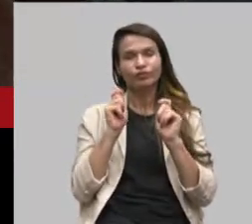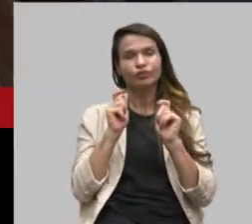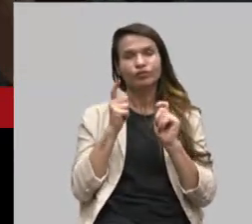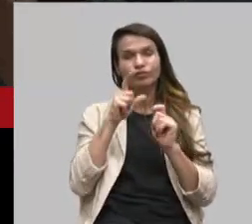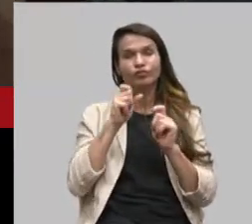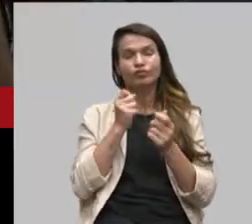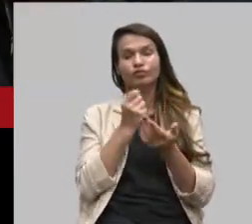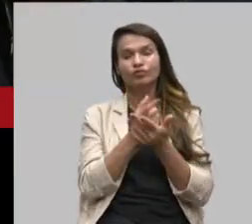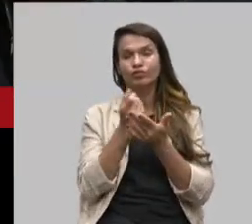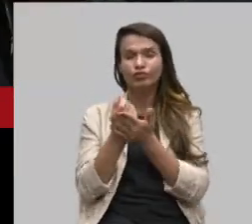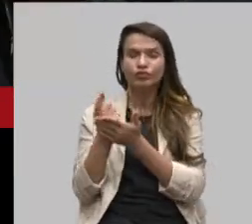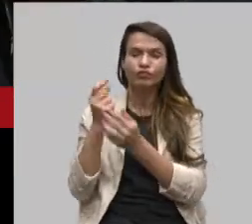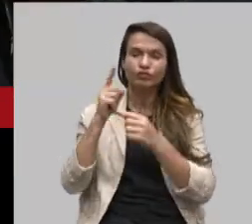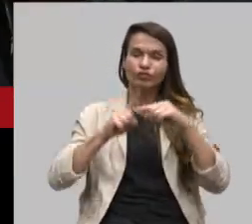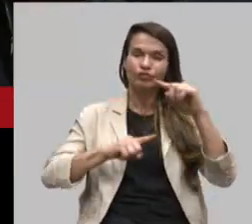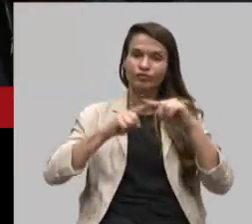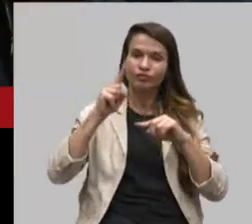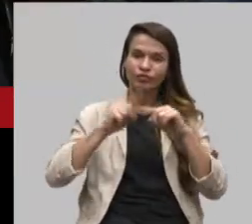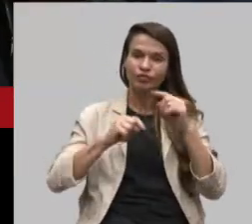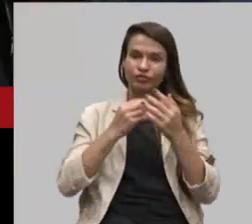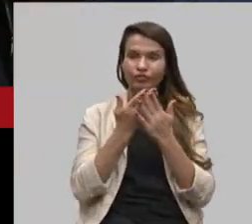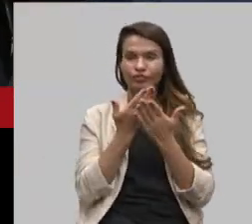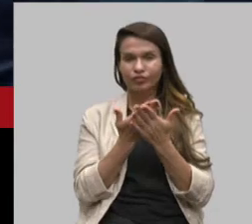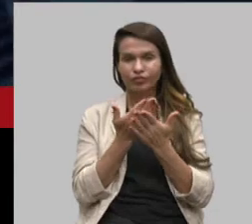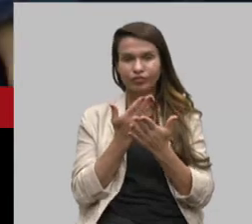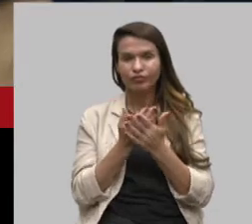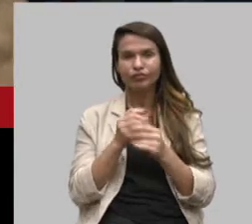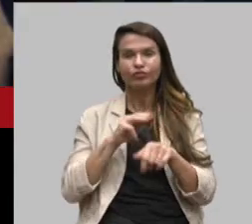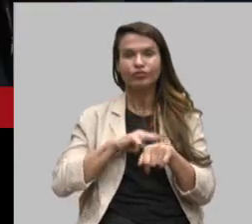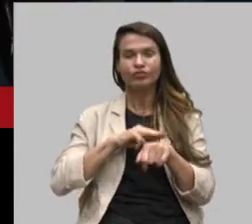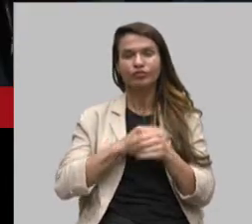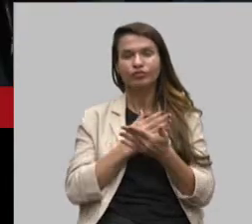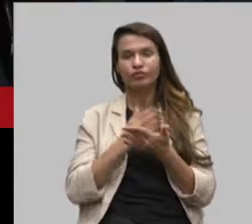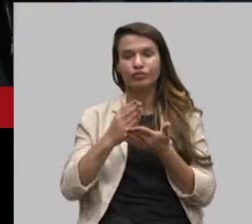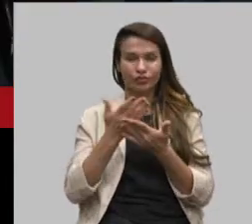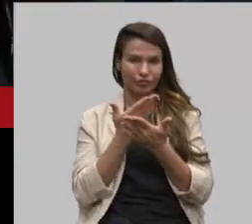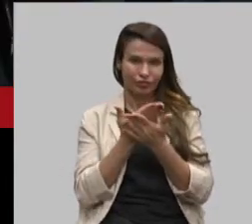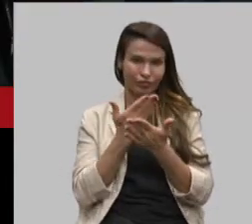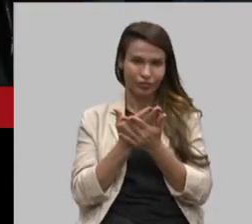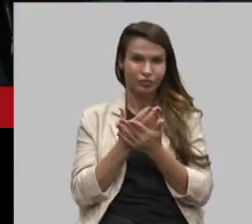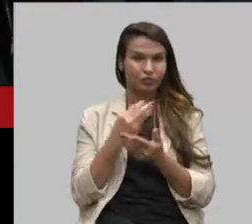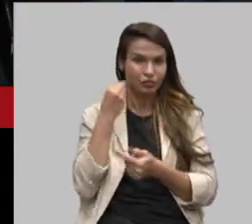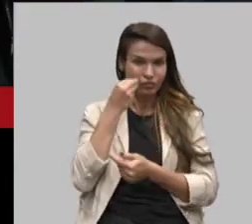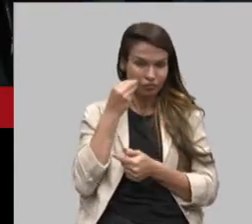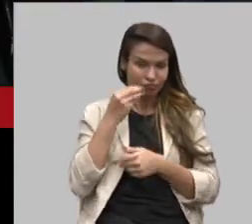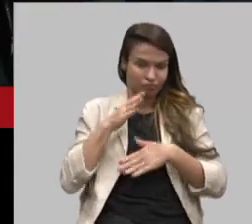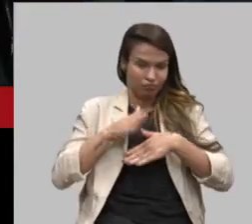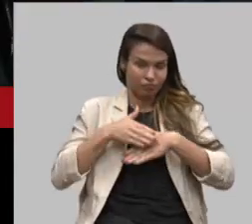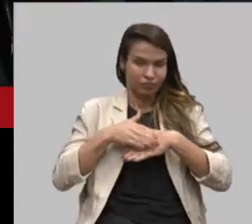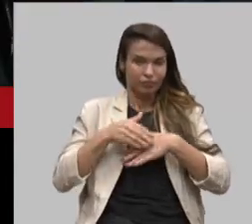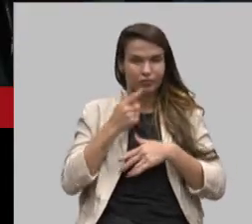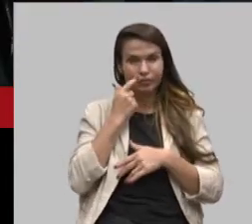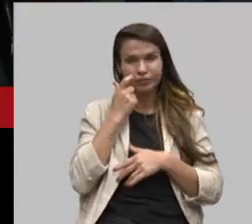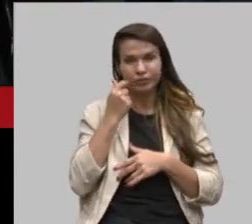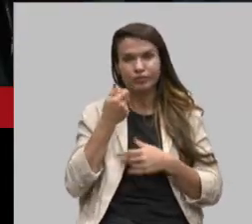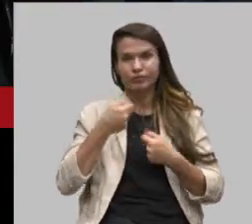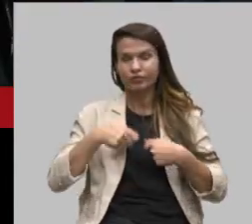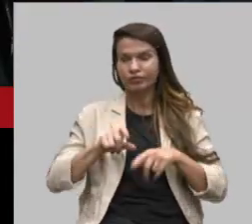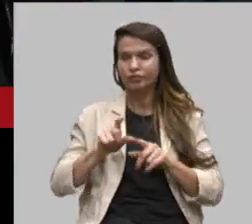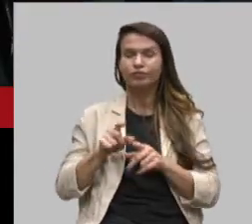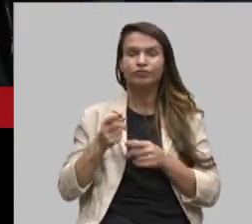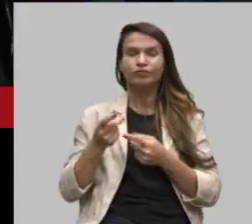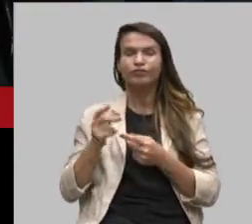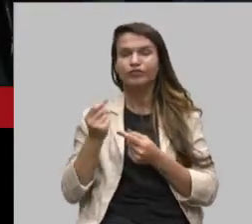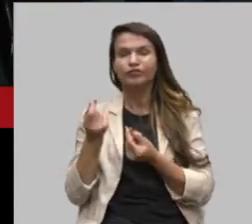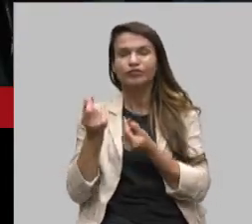escolar Quando começam as aulas eu falo isso por experiência própria meu pai teve que infelizmente pegar dinheiro do banco emprestado para poder